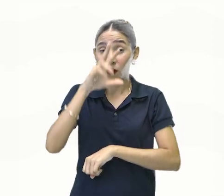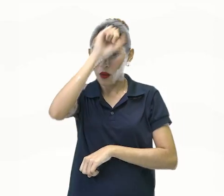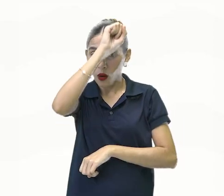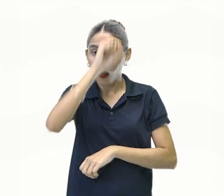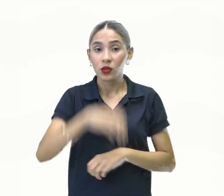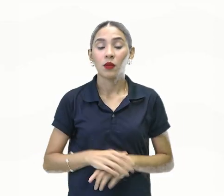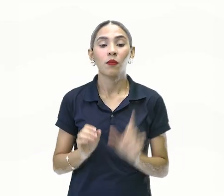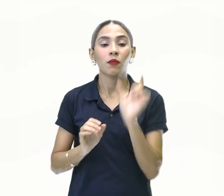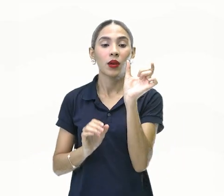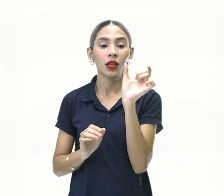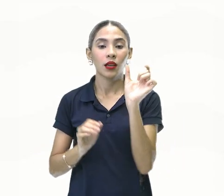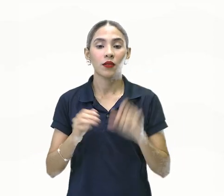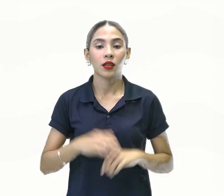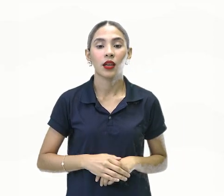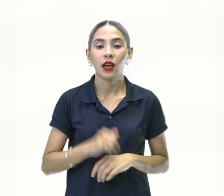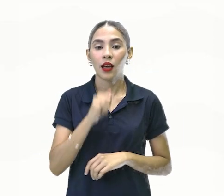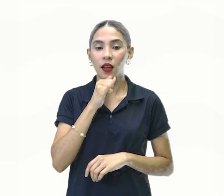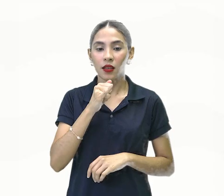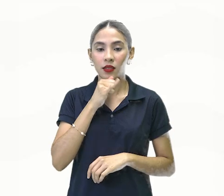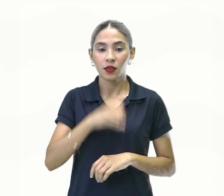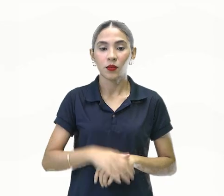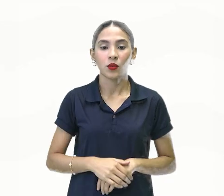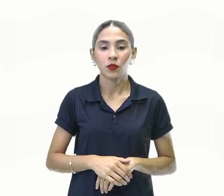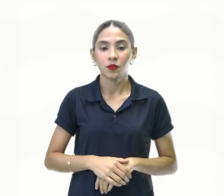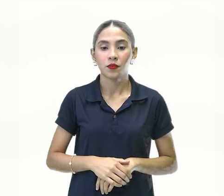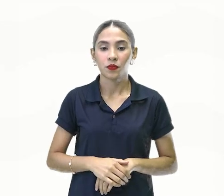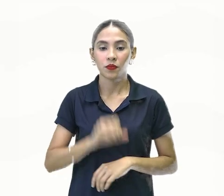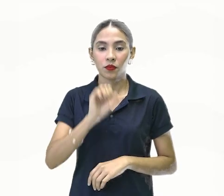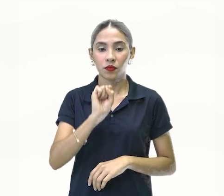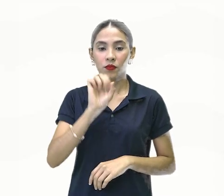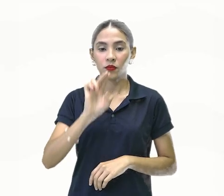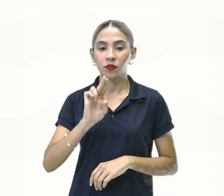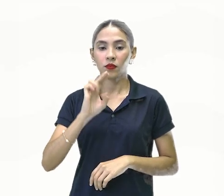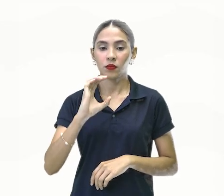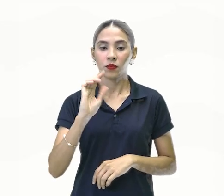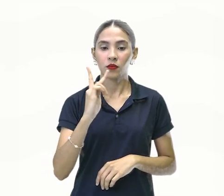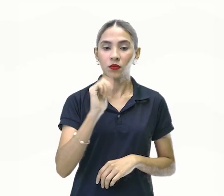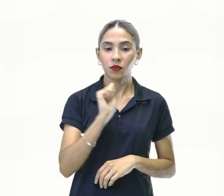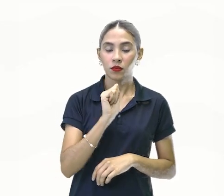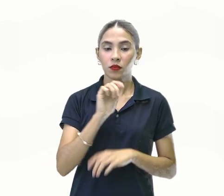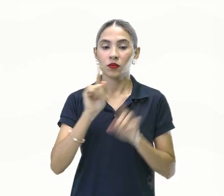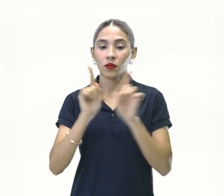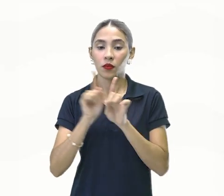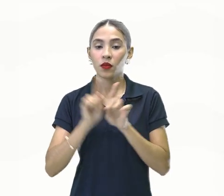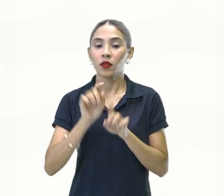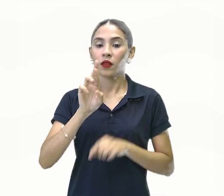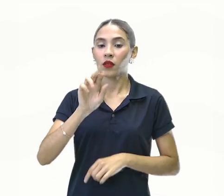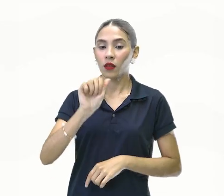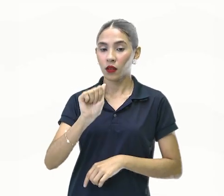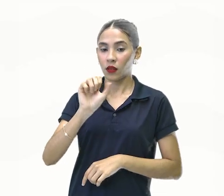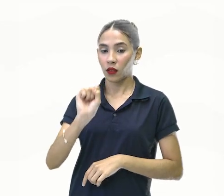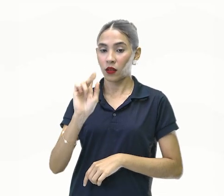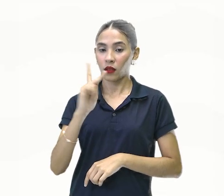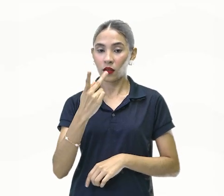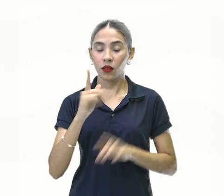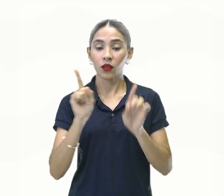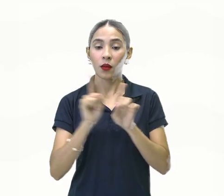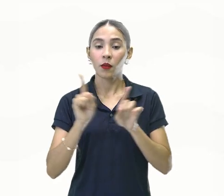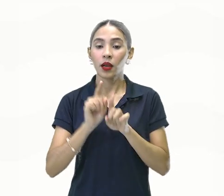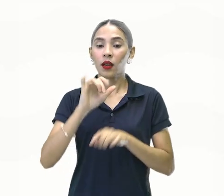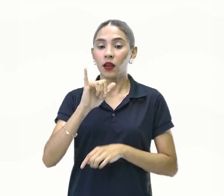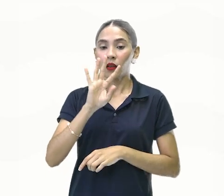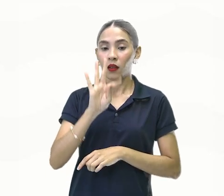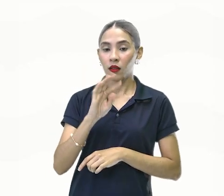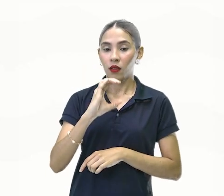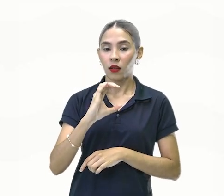nós temos ali a palavrinha such as, tais como erupção cutânea, que é rash, itching,